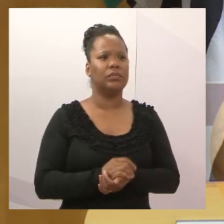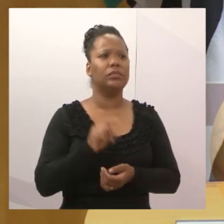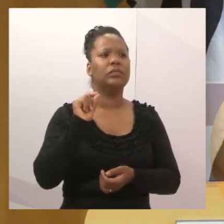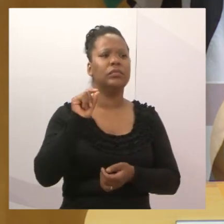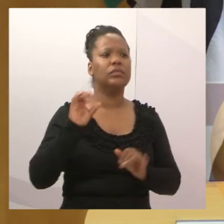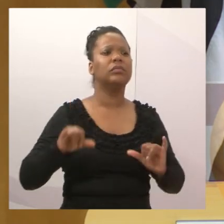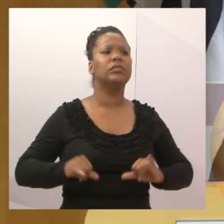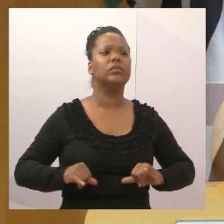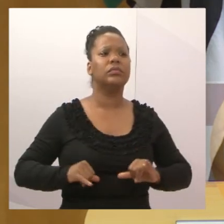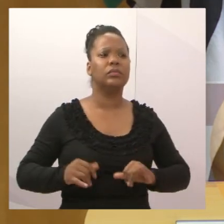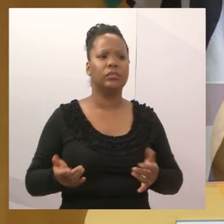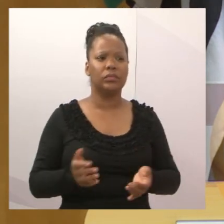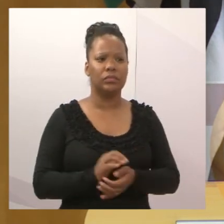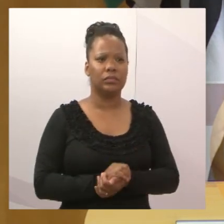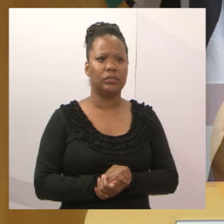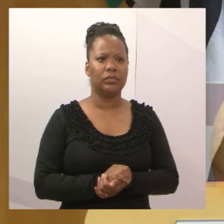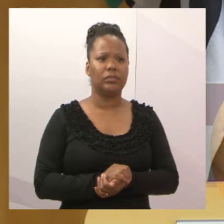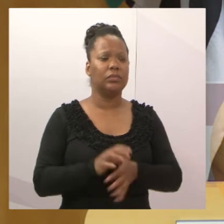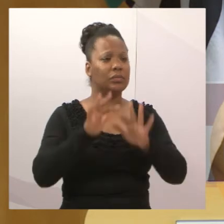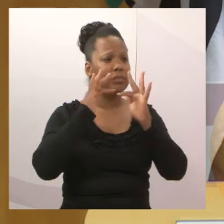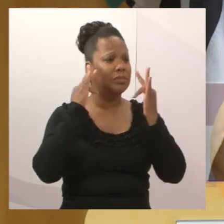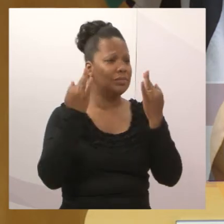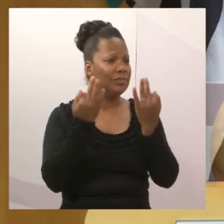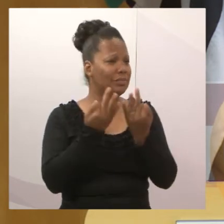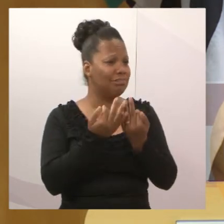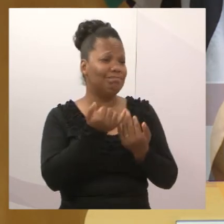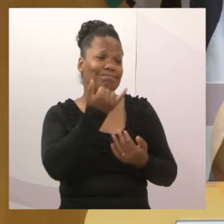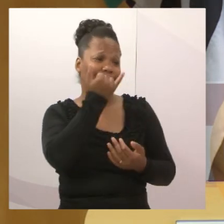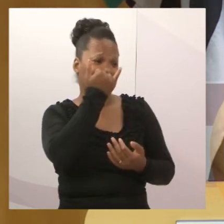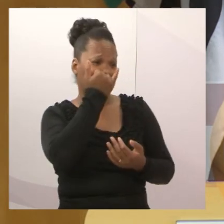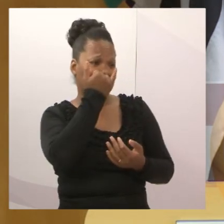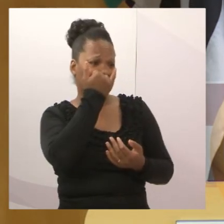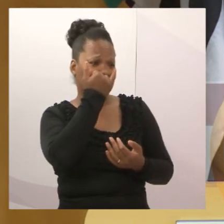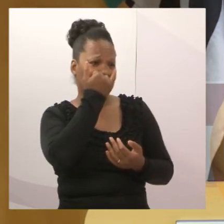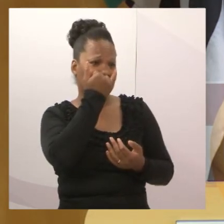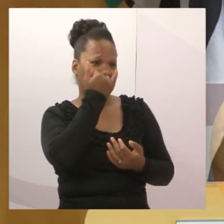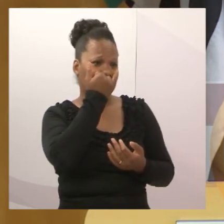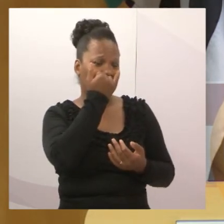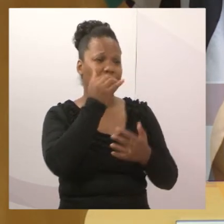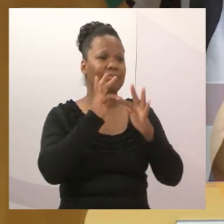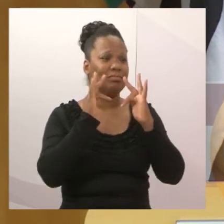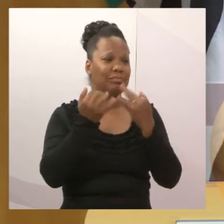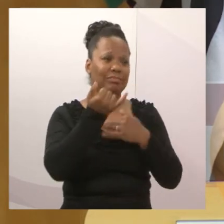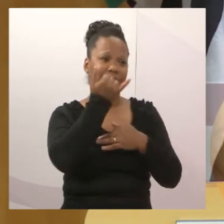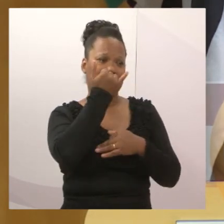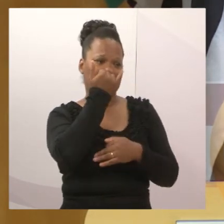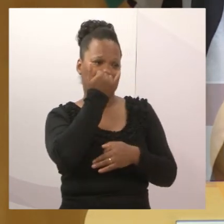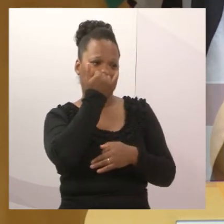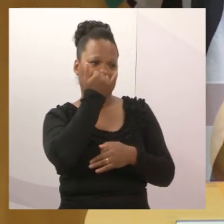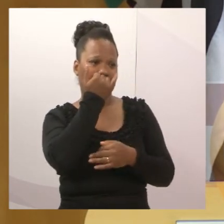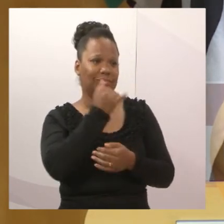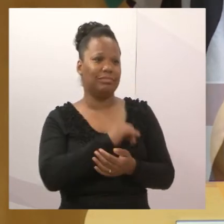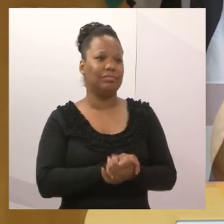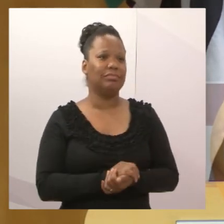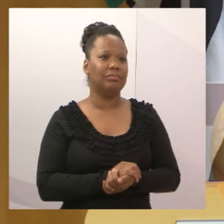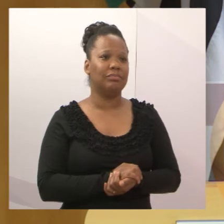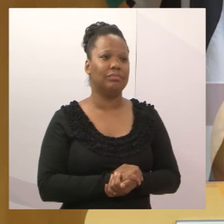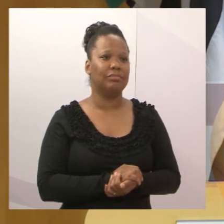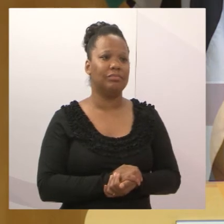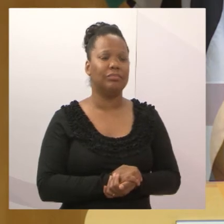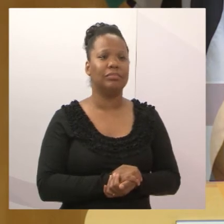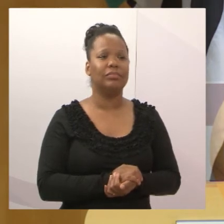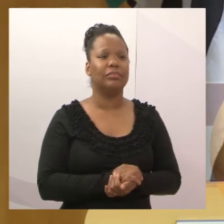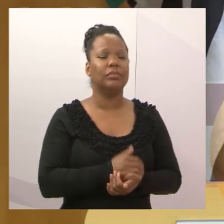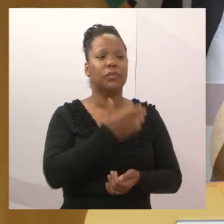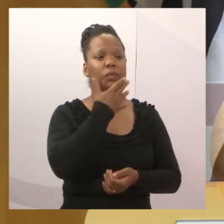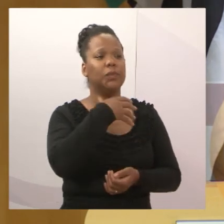vai sofrer? É a família, gente. É a família que vai sofrer. É o pai